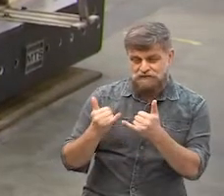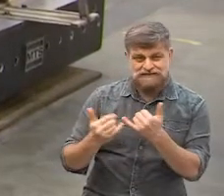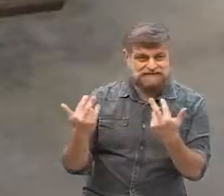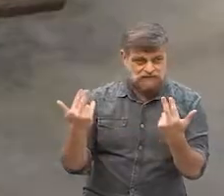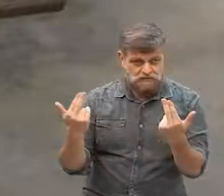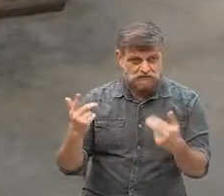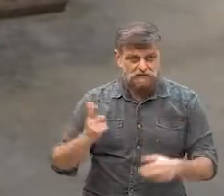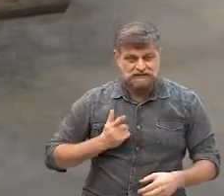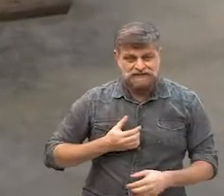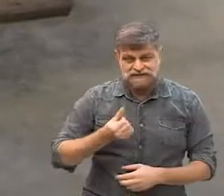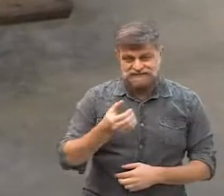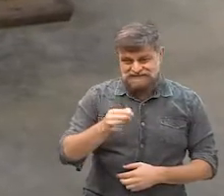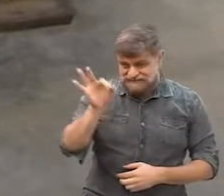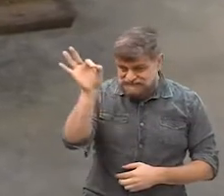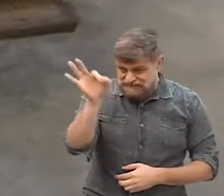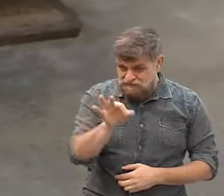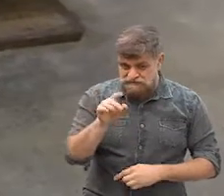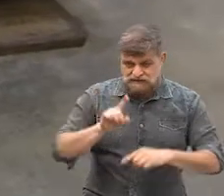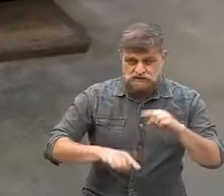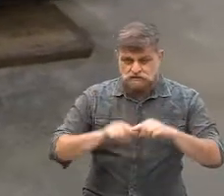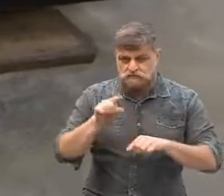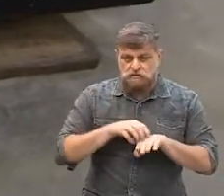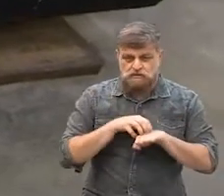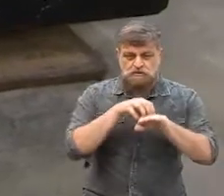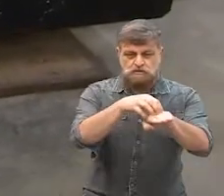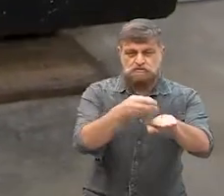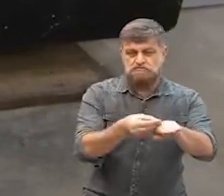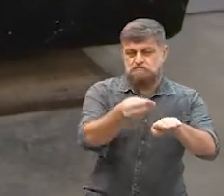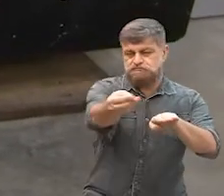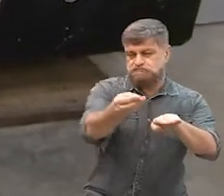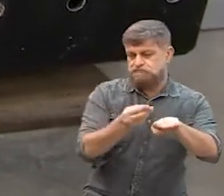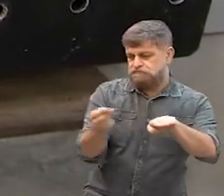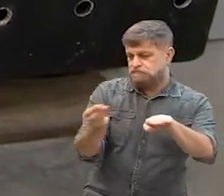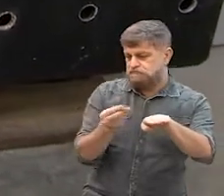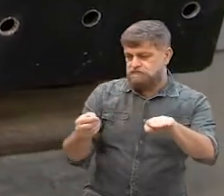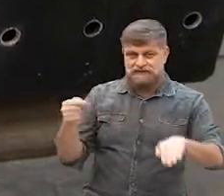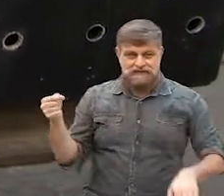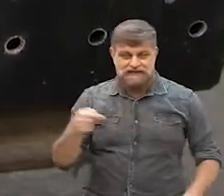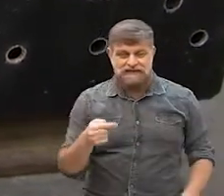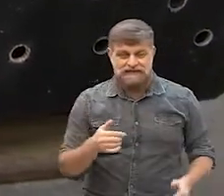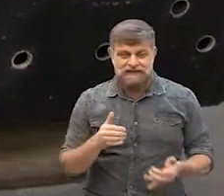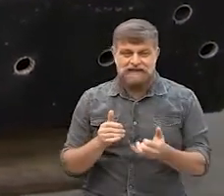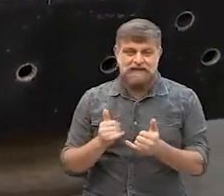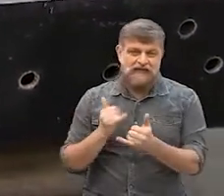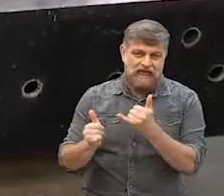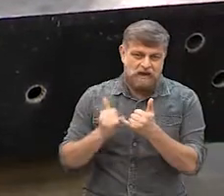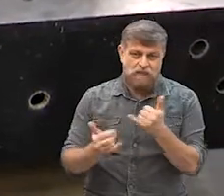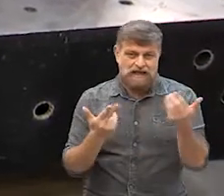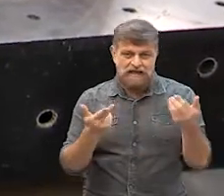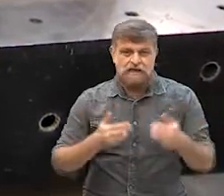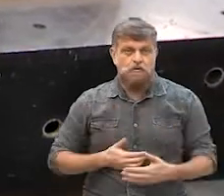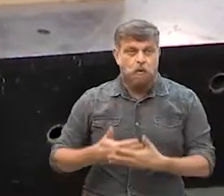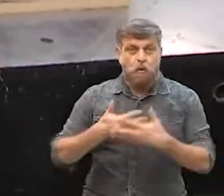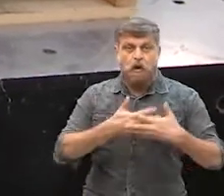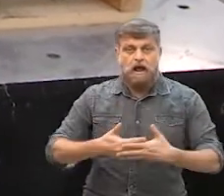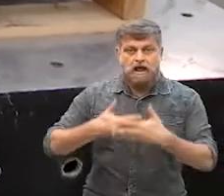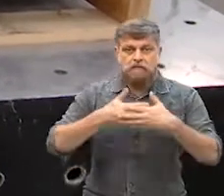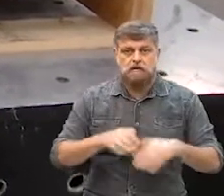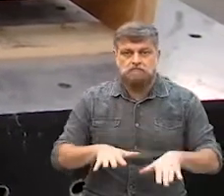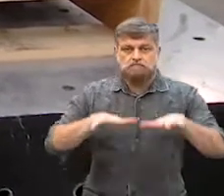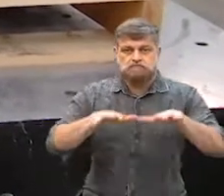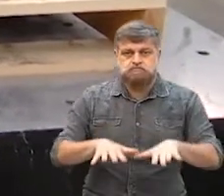de 60% dos produtos no Brasil. Este equipamento simula a carroceria de um caminhão com